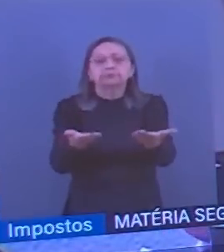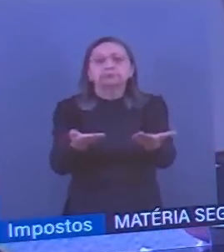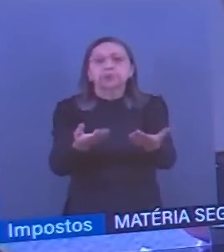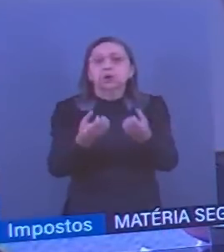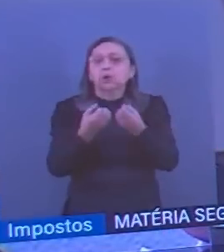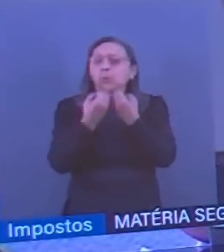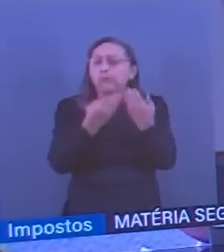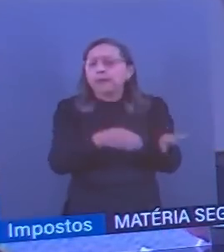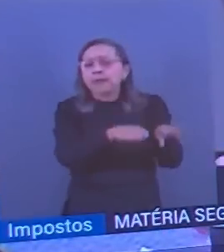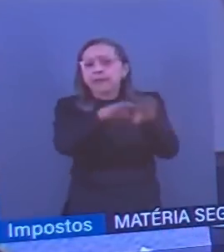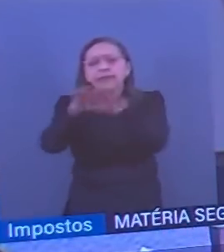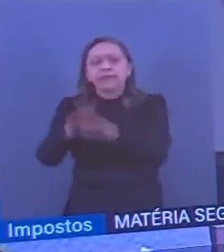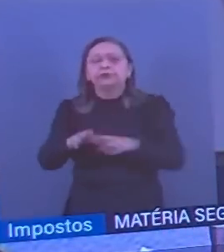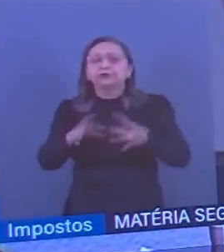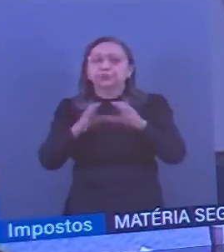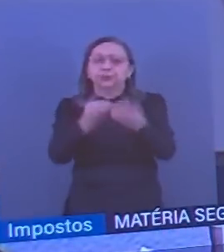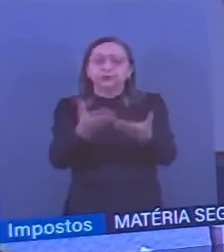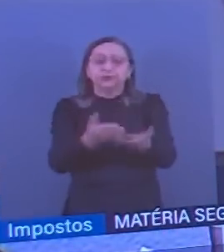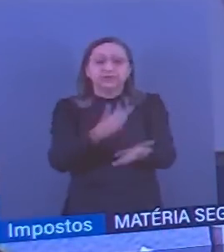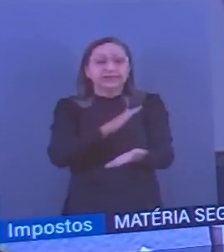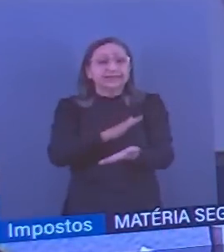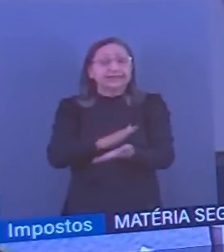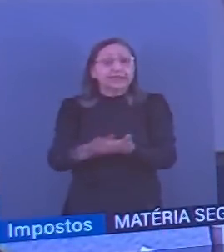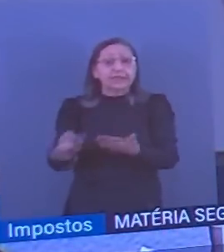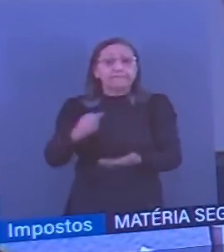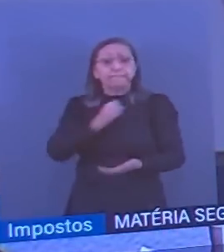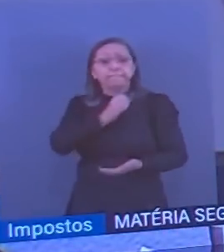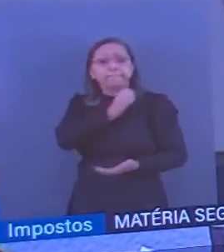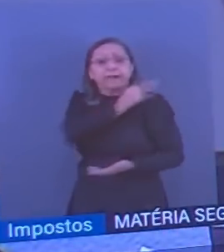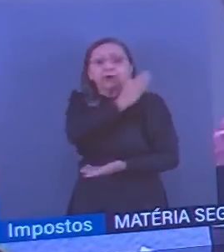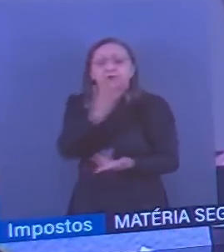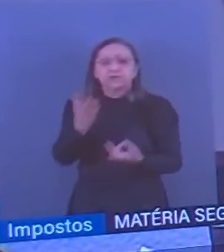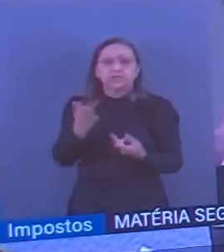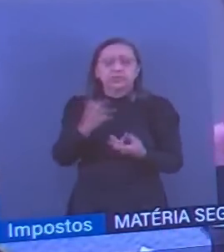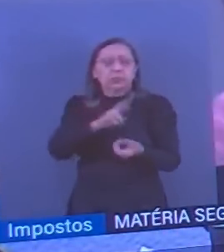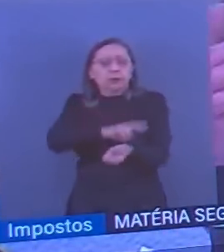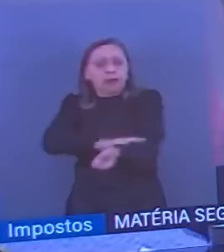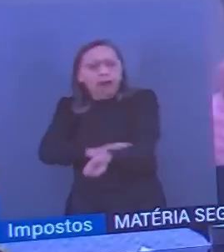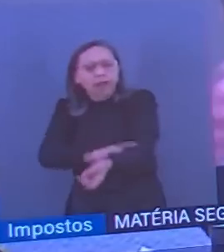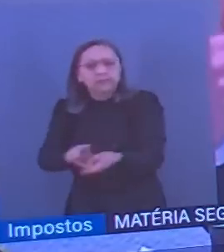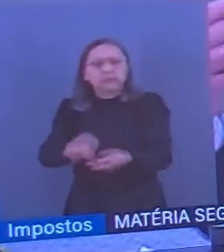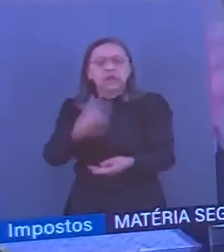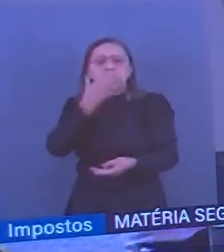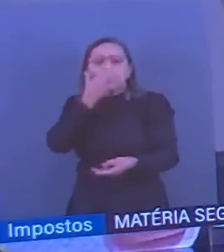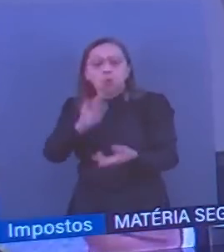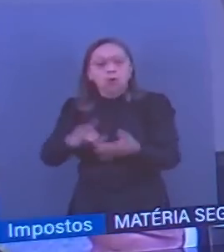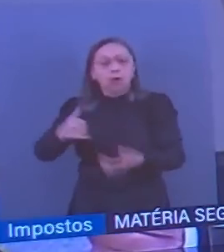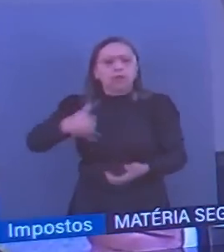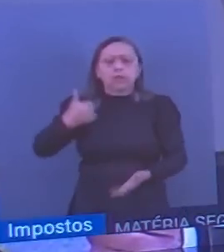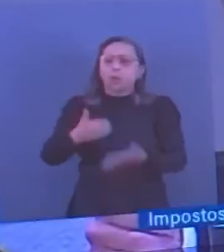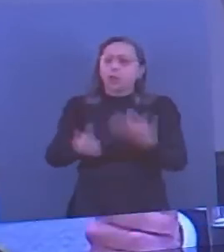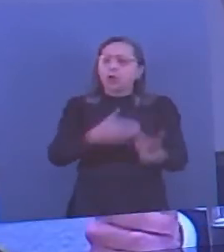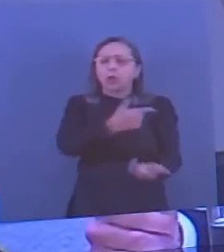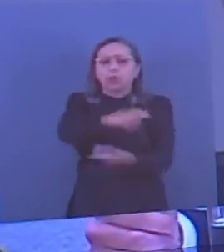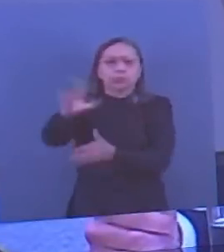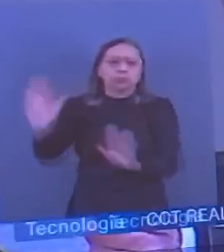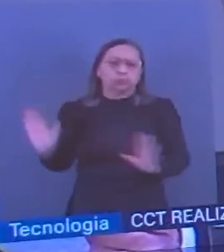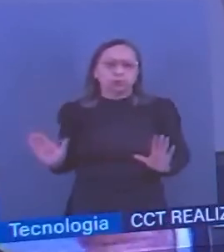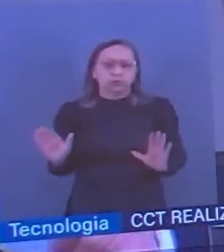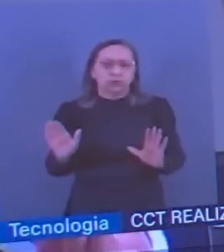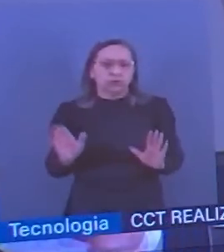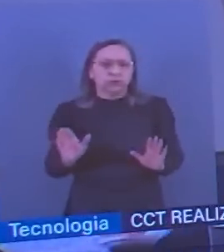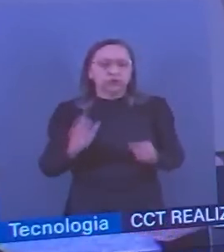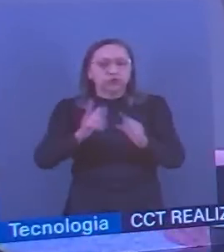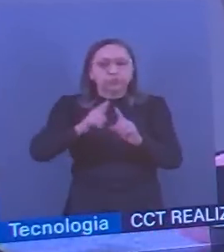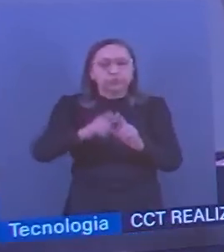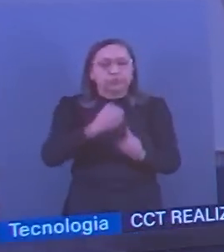julgando mérito, estou julgando só o cumprimento da lei, a Constituição e não sei o quê. E aí, curiosamente, a visão da lei dele tem